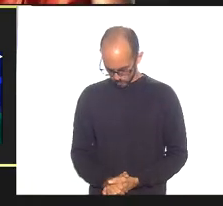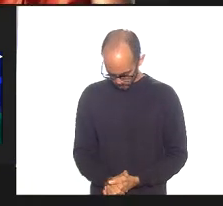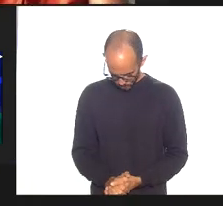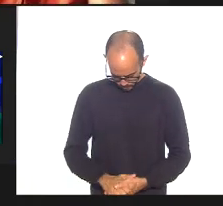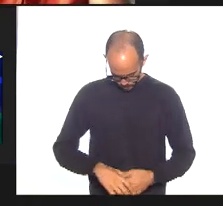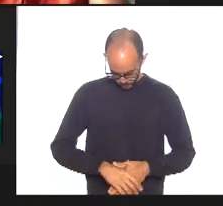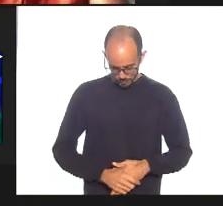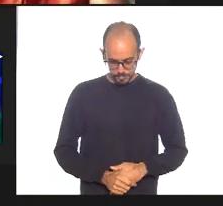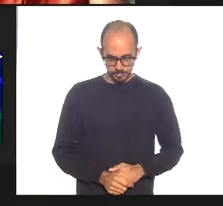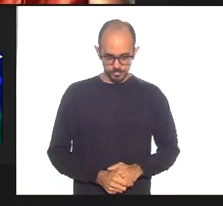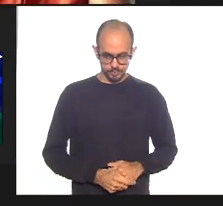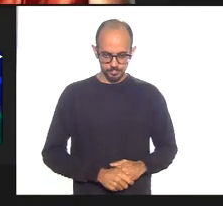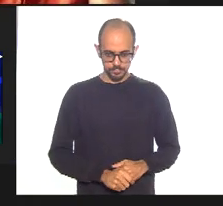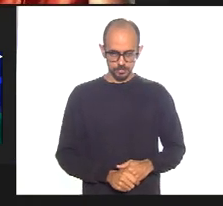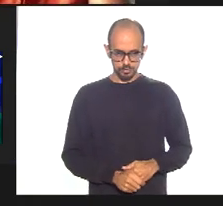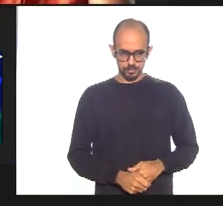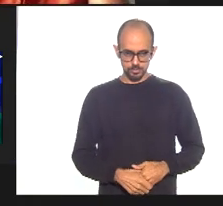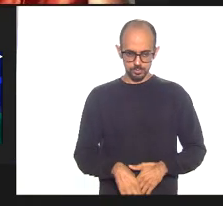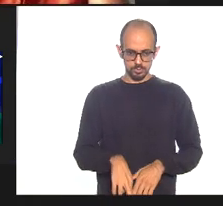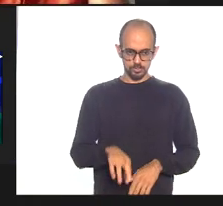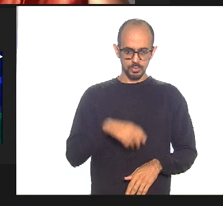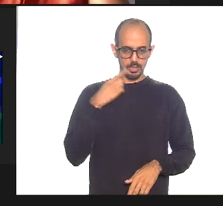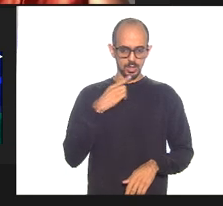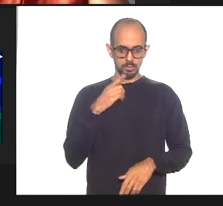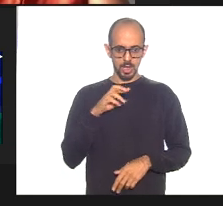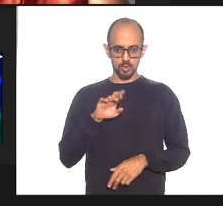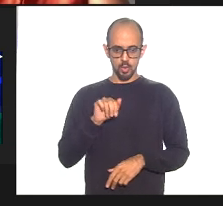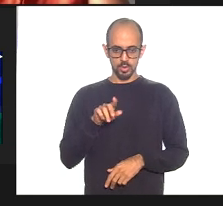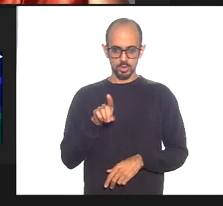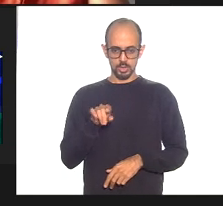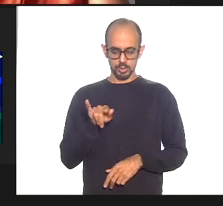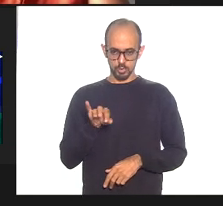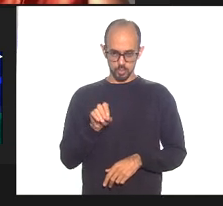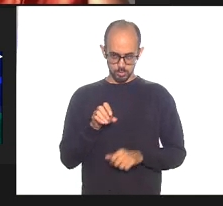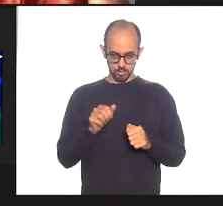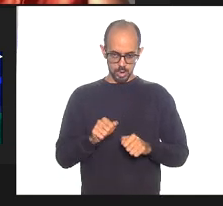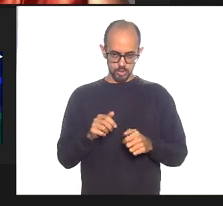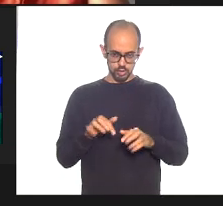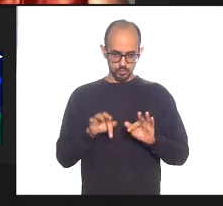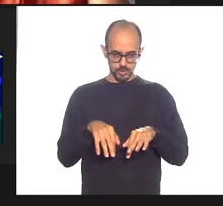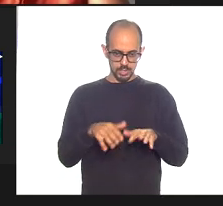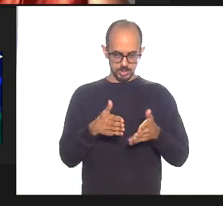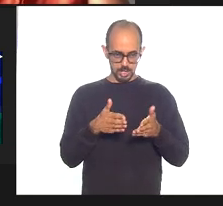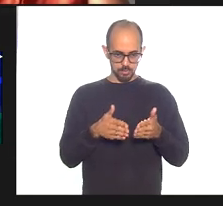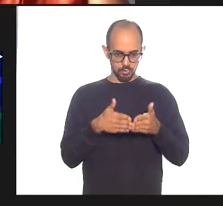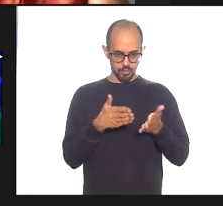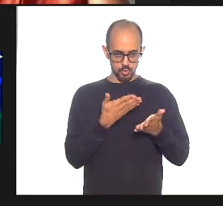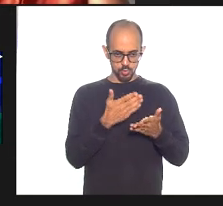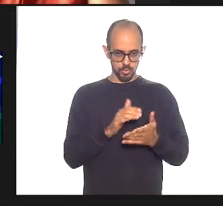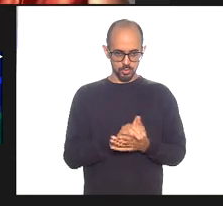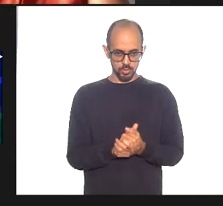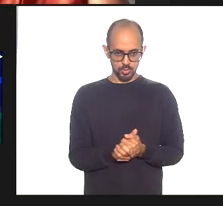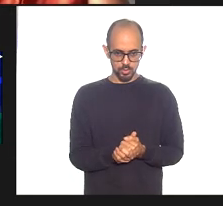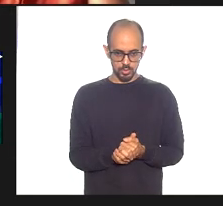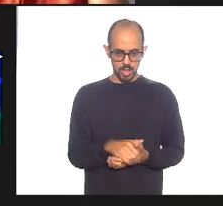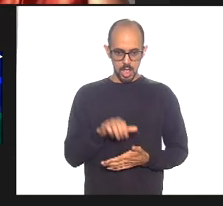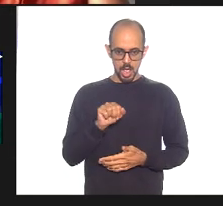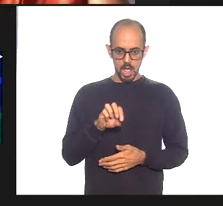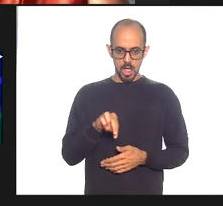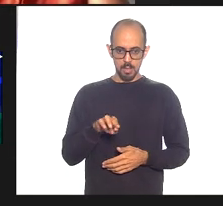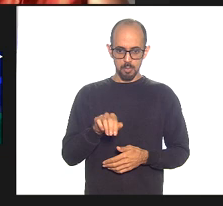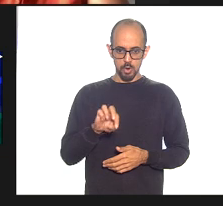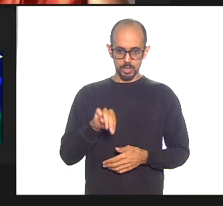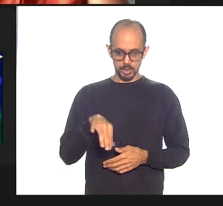o resultado Amorim para concluir por favor e a discutir preta e já terminou Mourinho